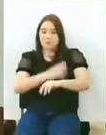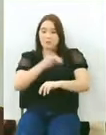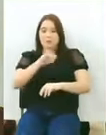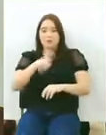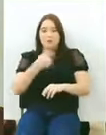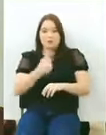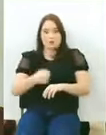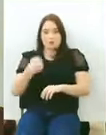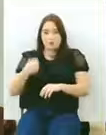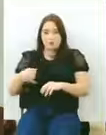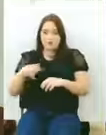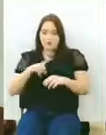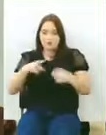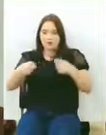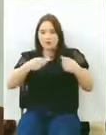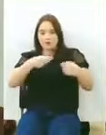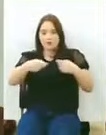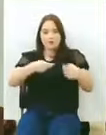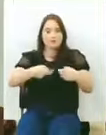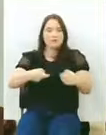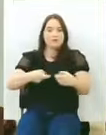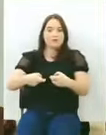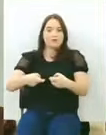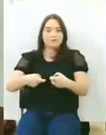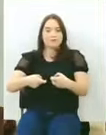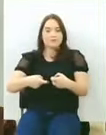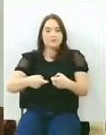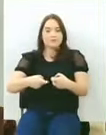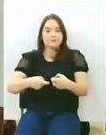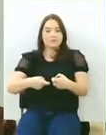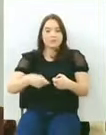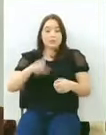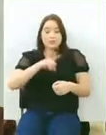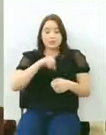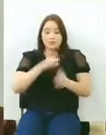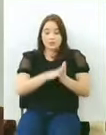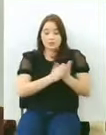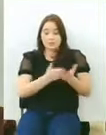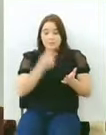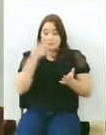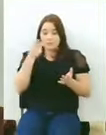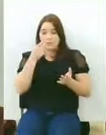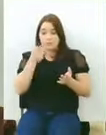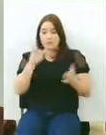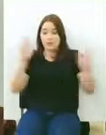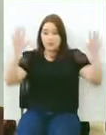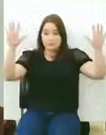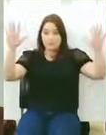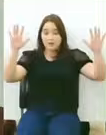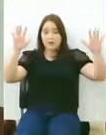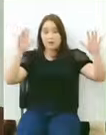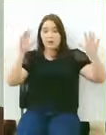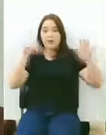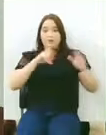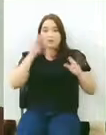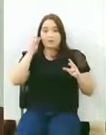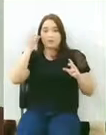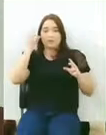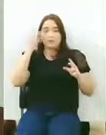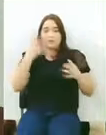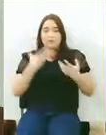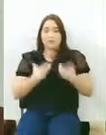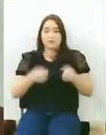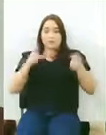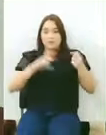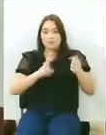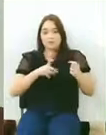levantadas enquanto Josué lutava com os amalequitas lá embaixo na campina. E a Bíblia diz que as mãos de Moisés cansavam e